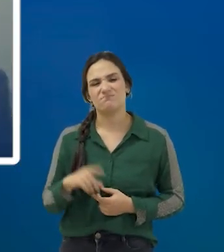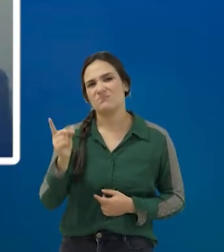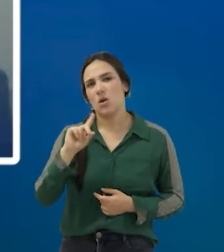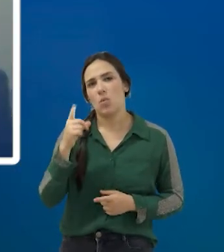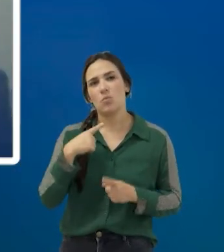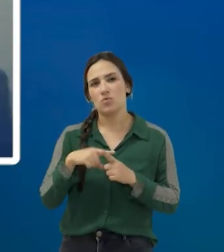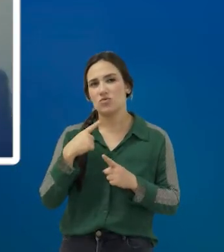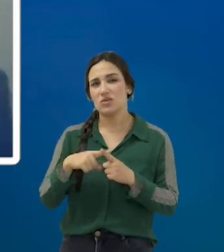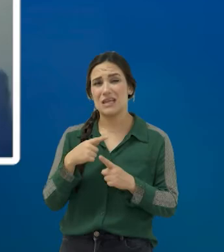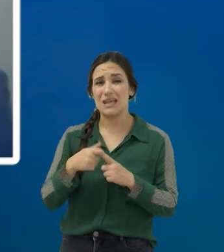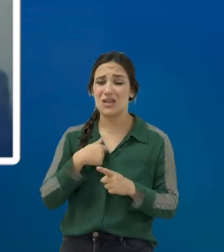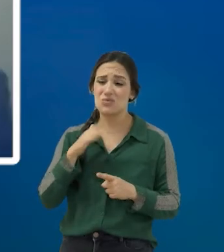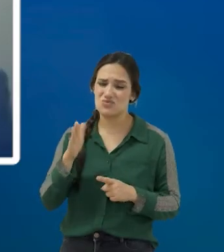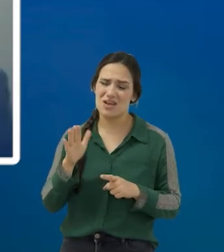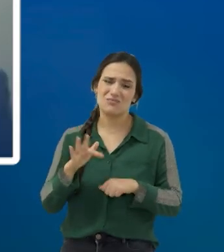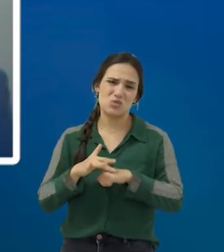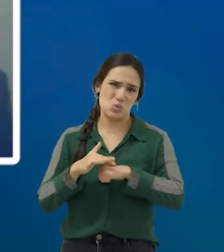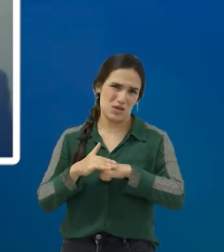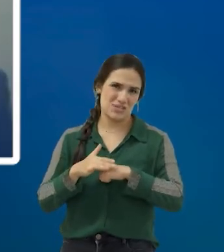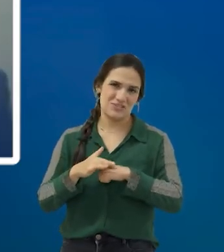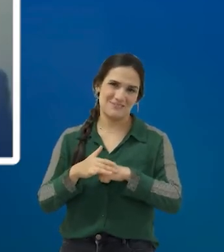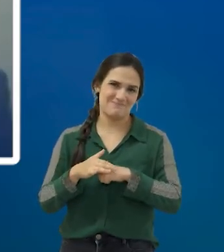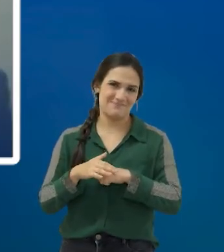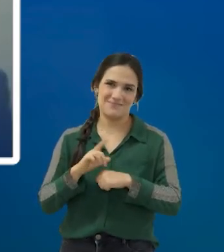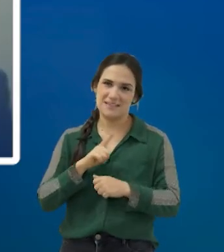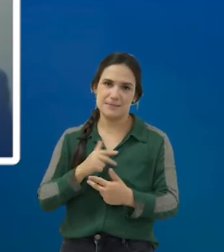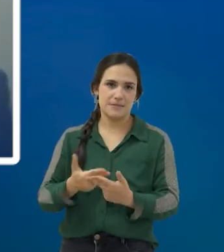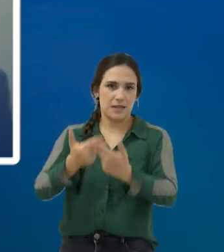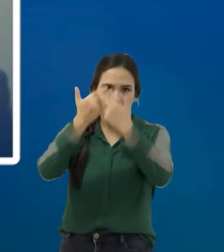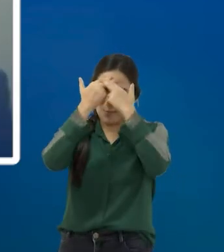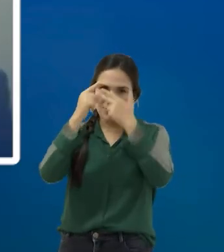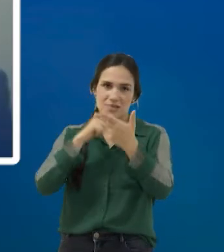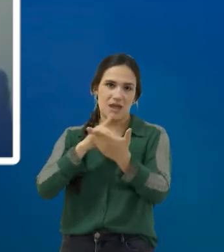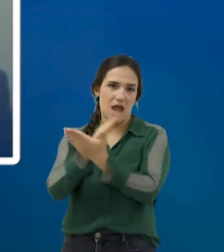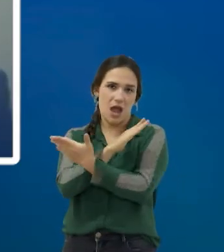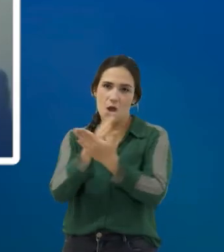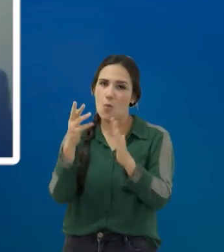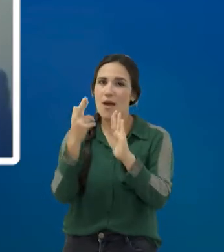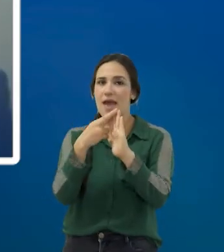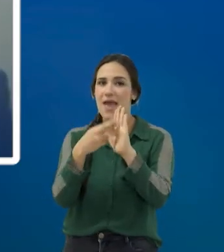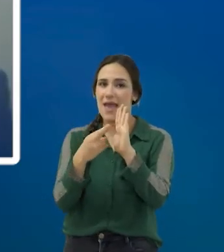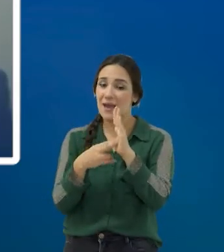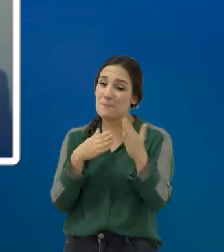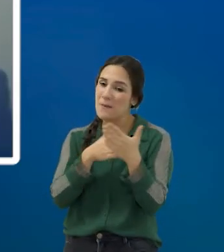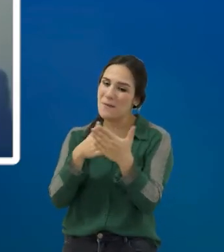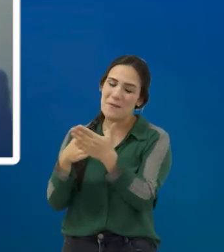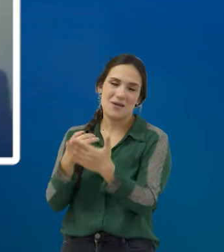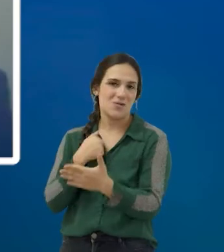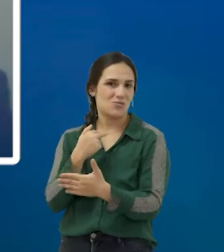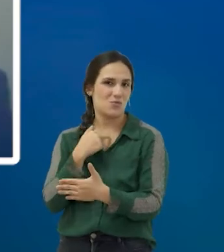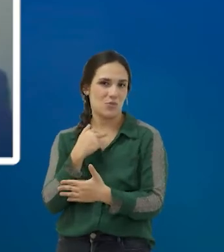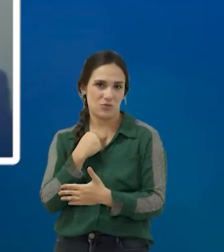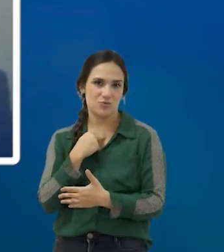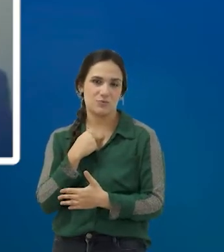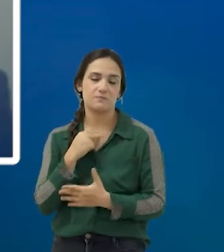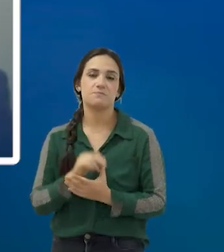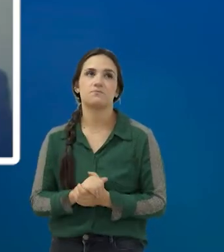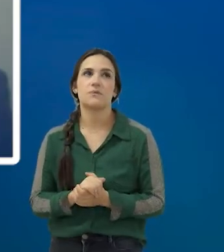que não foi submetido a essa doença, a esse tratamento, porque há algumas pequenas restrições ainda. Mas